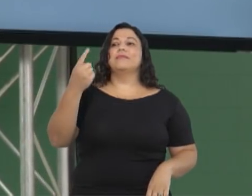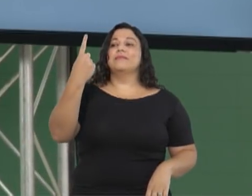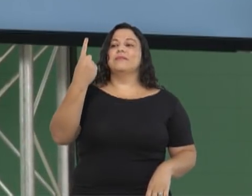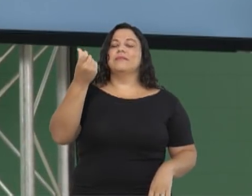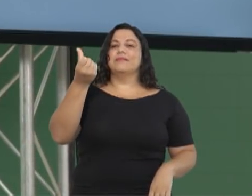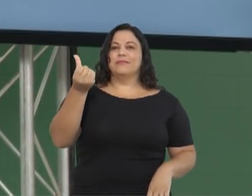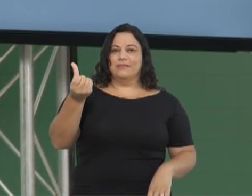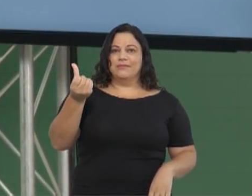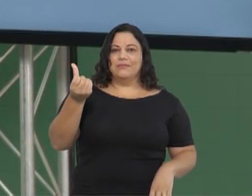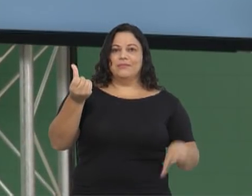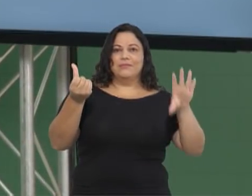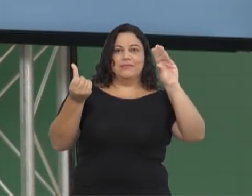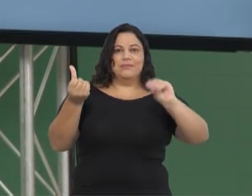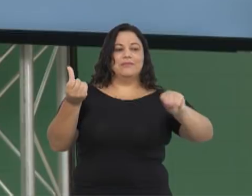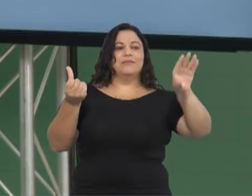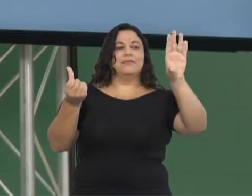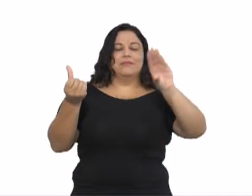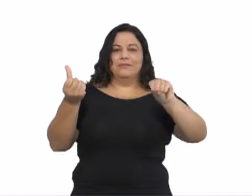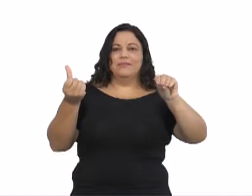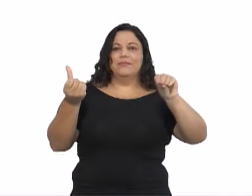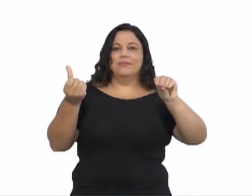16. 16.